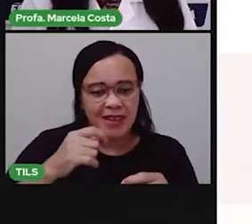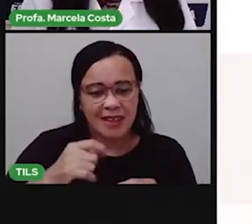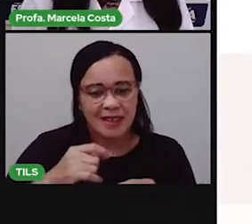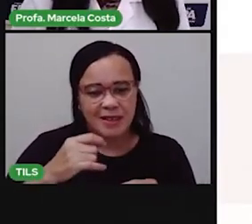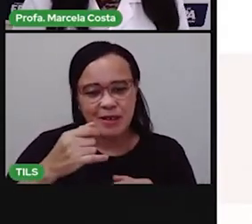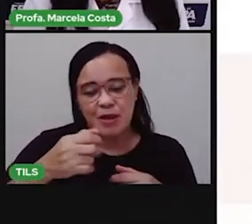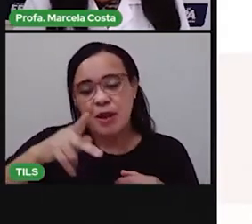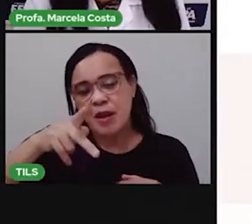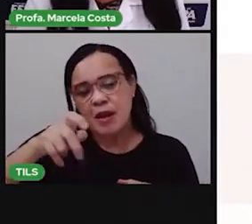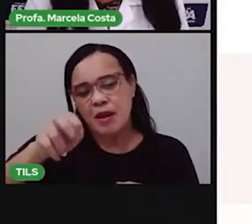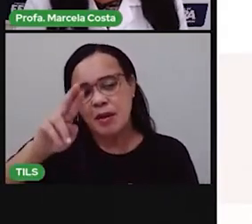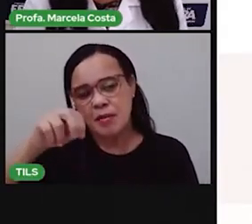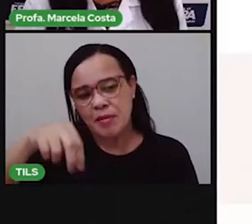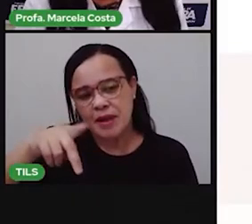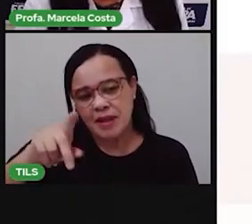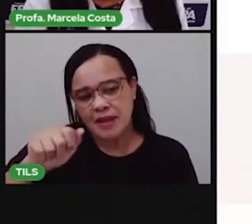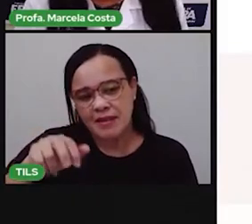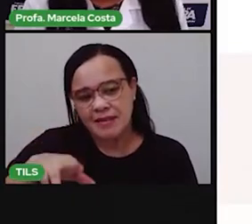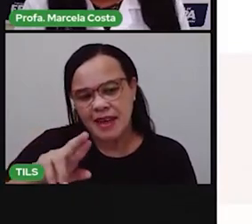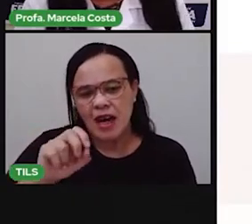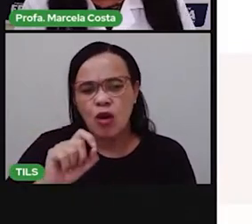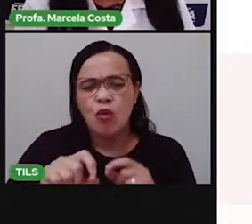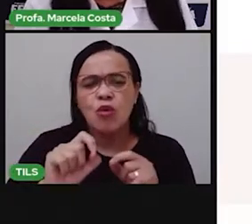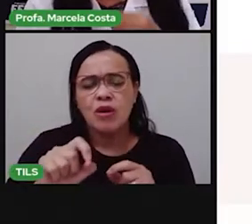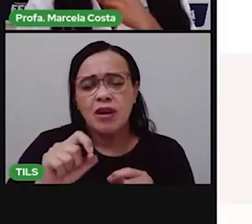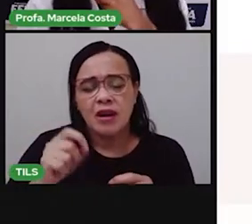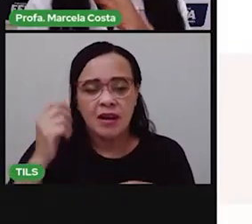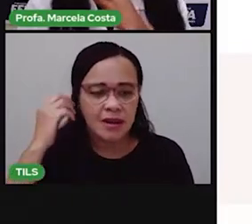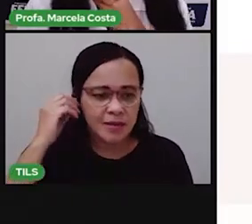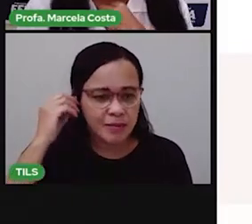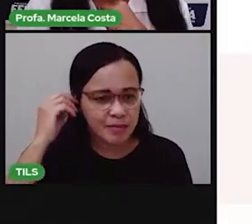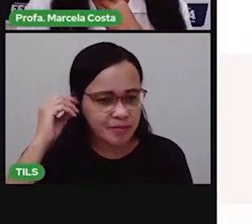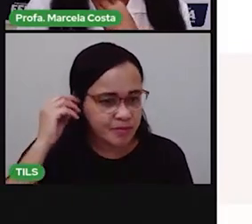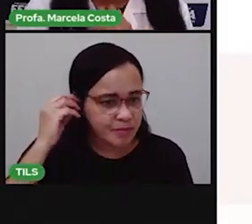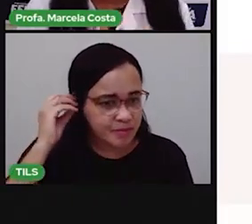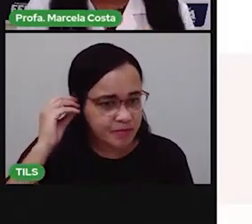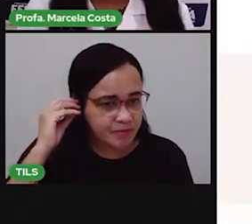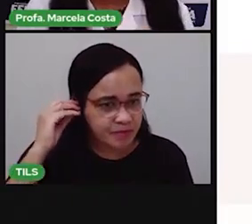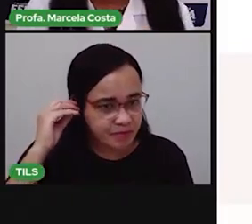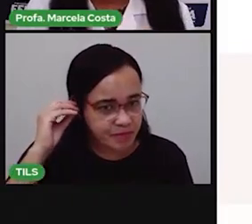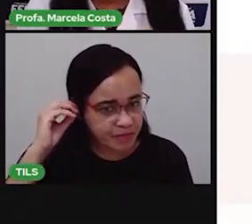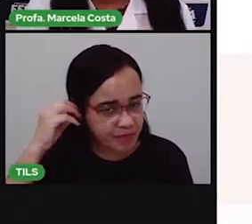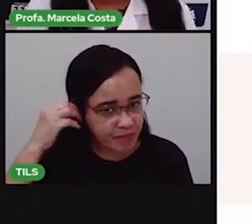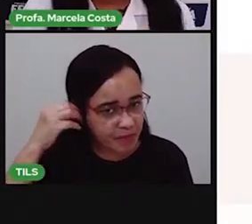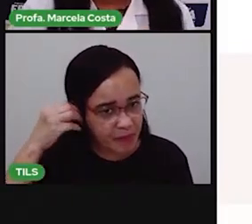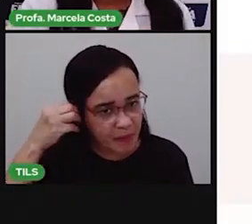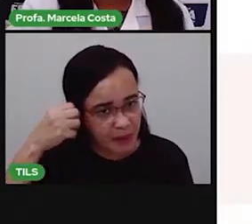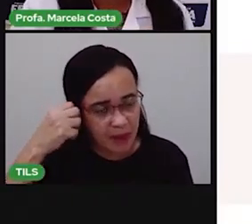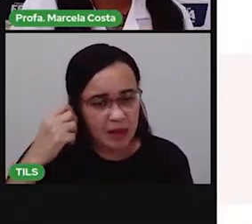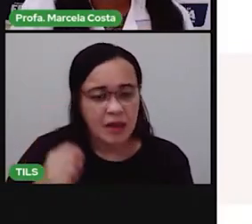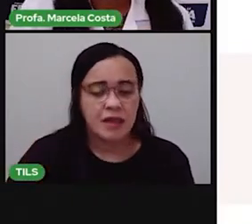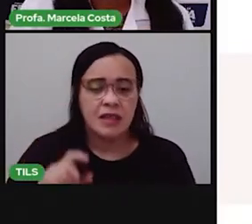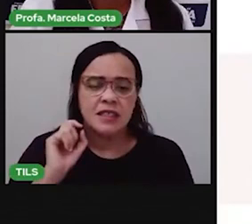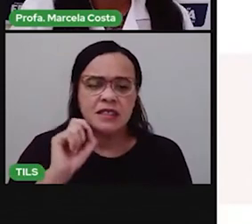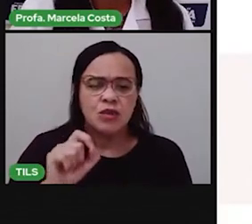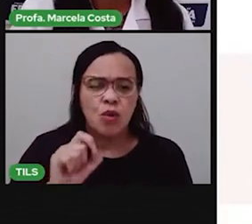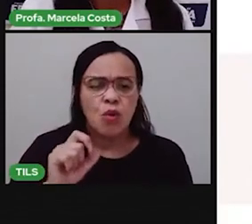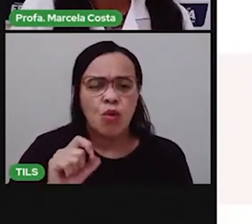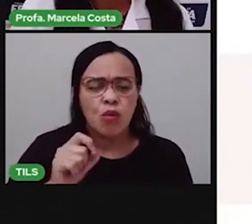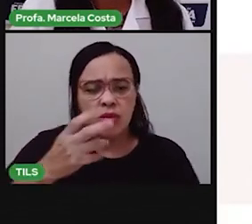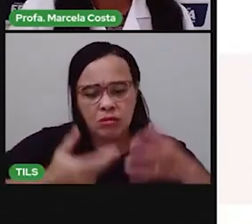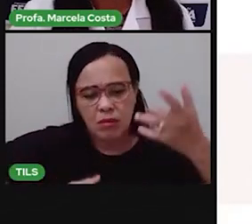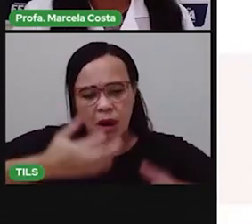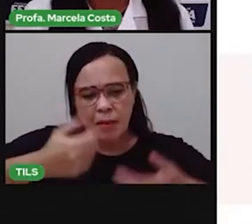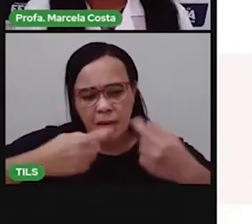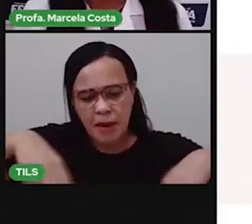Observem, crianças, que essa parlenda tem ali um mestre que está falando, que está